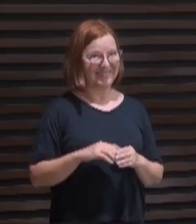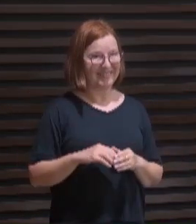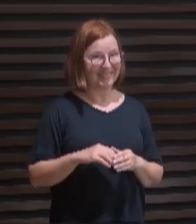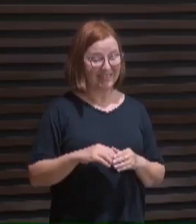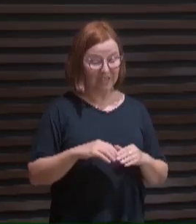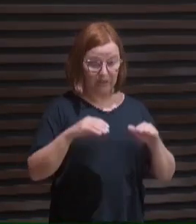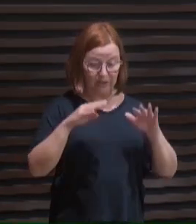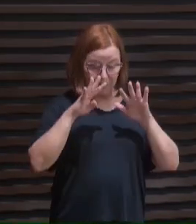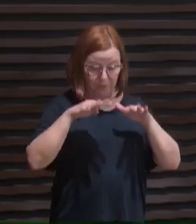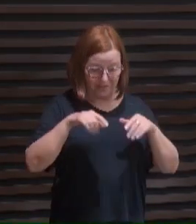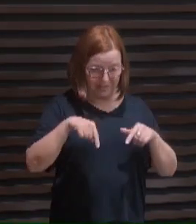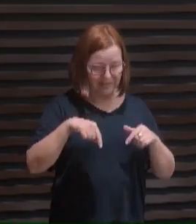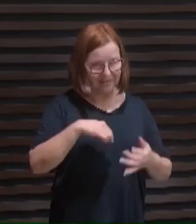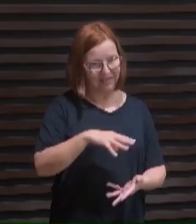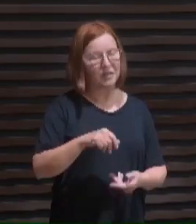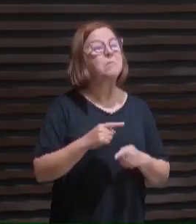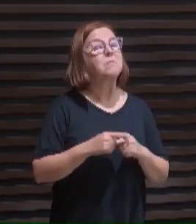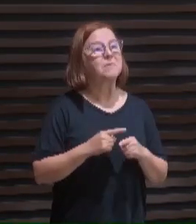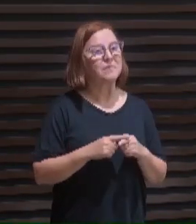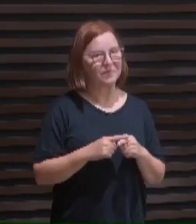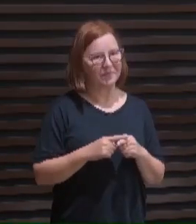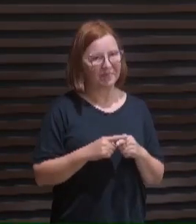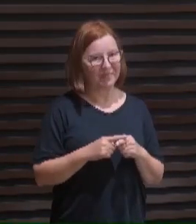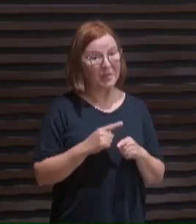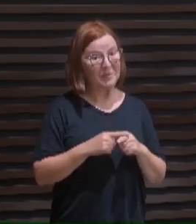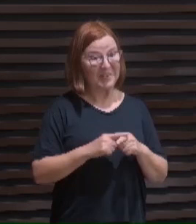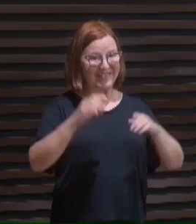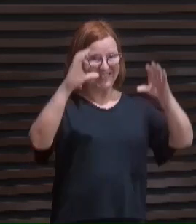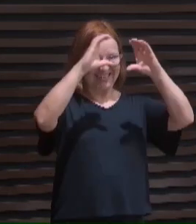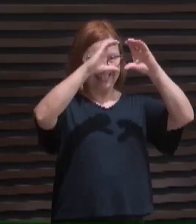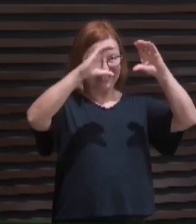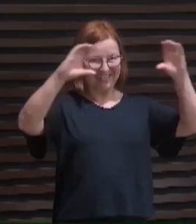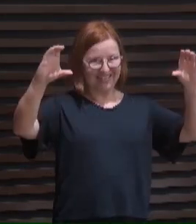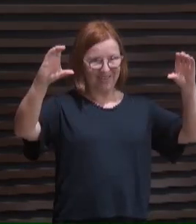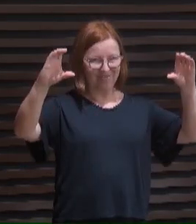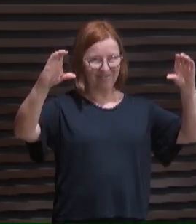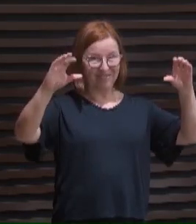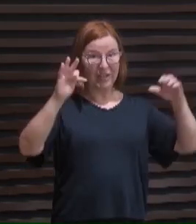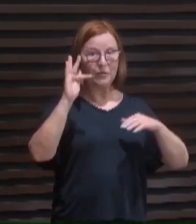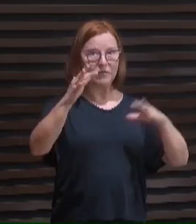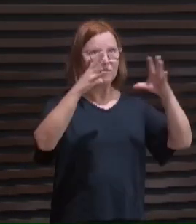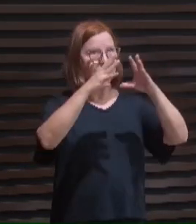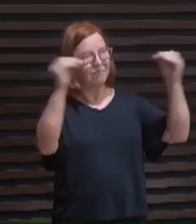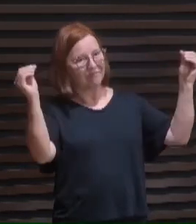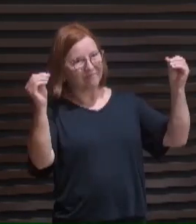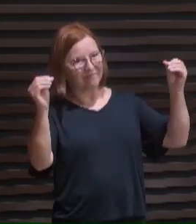embaixo. Por quê? Porque os céus desaparecerão